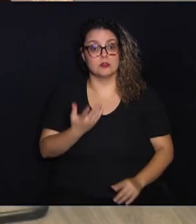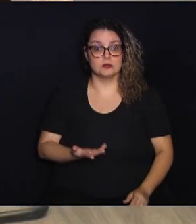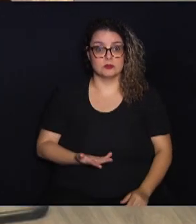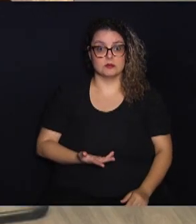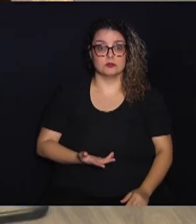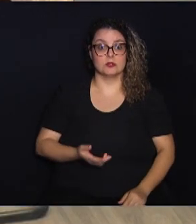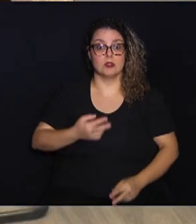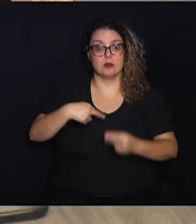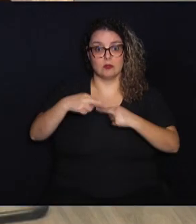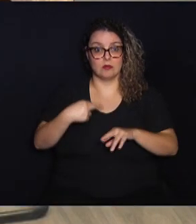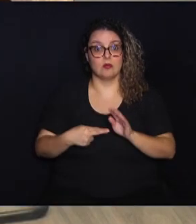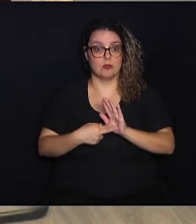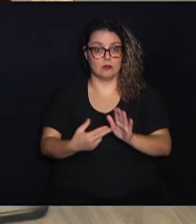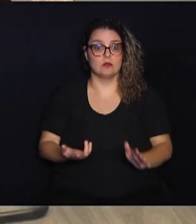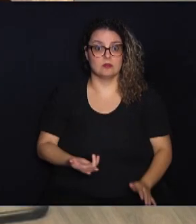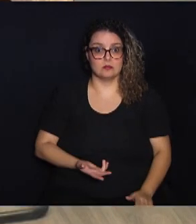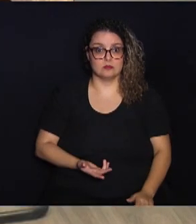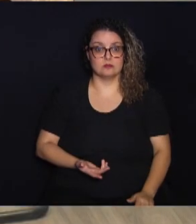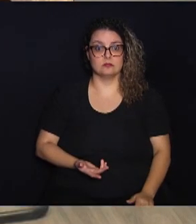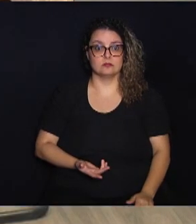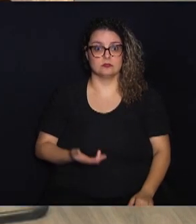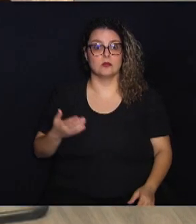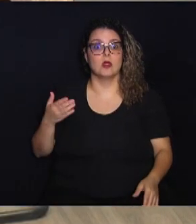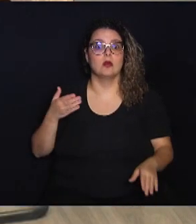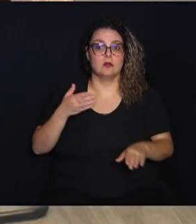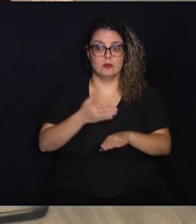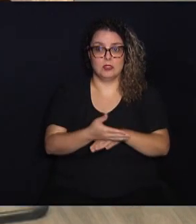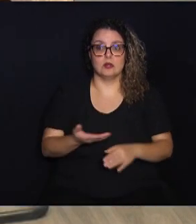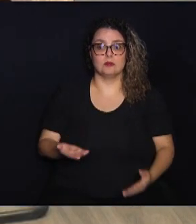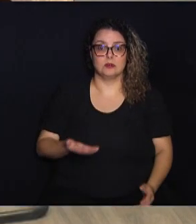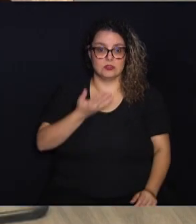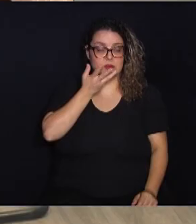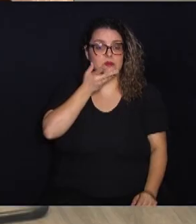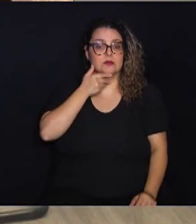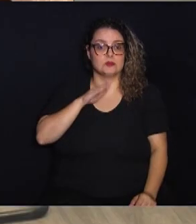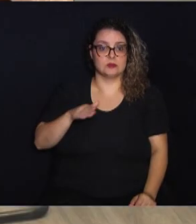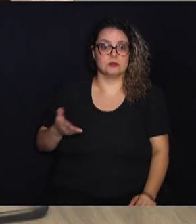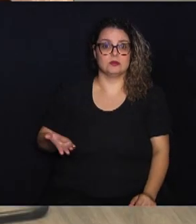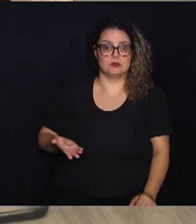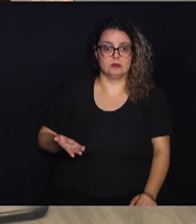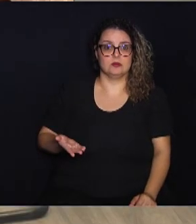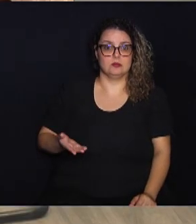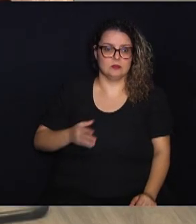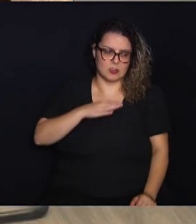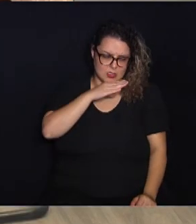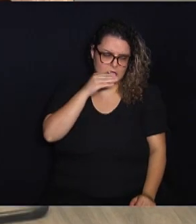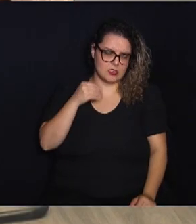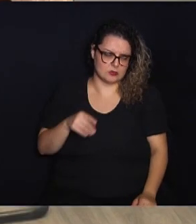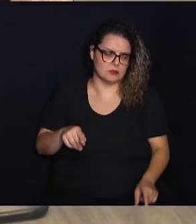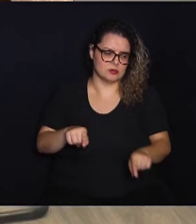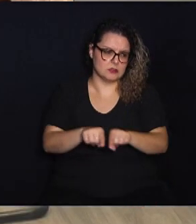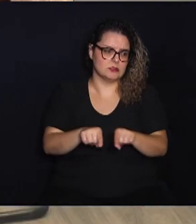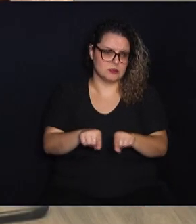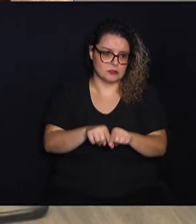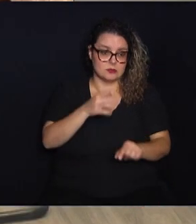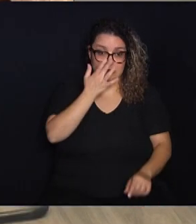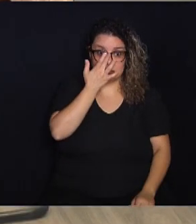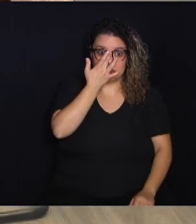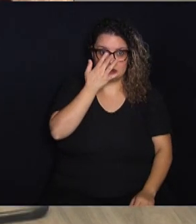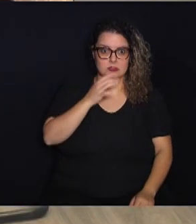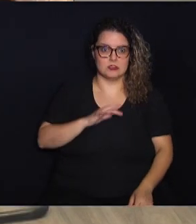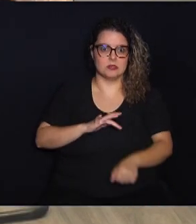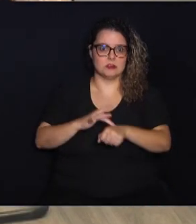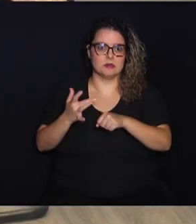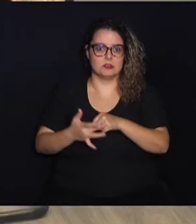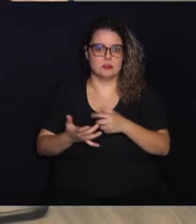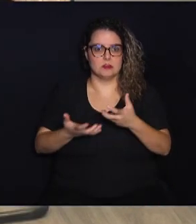referente o acesso das crianças, né? E vamos colocar adolescentes adolescentes também, né, nas redes sociais. Eu